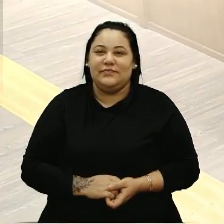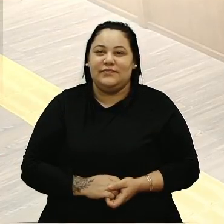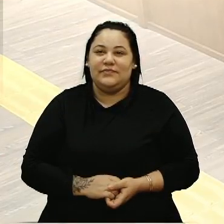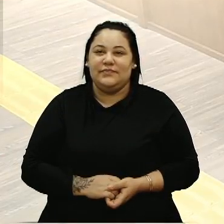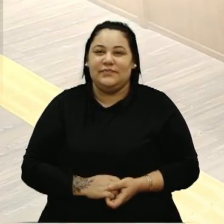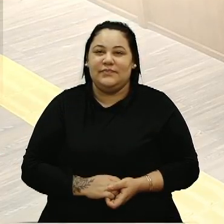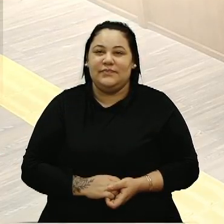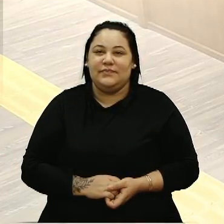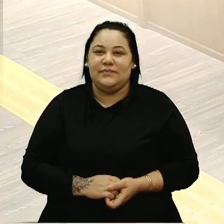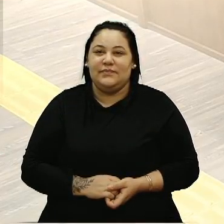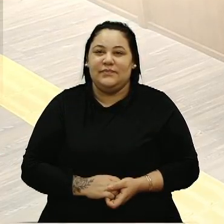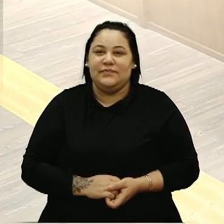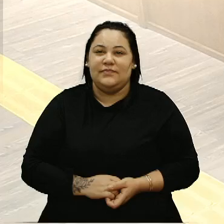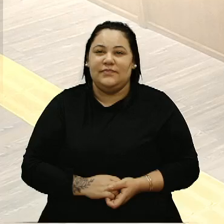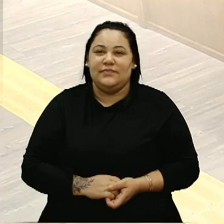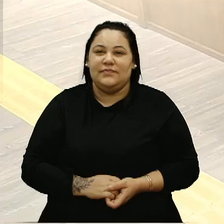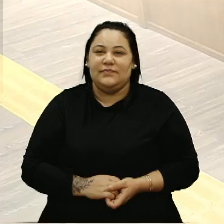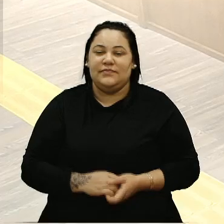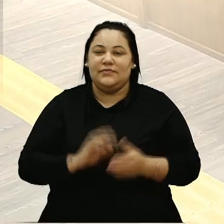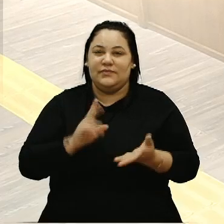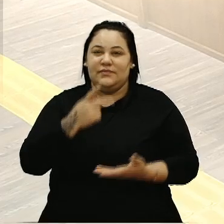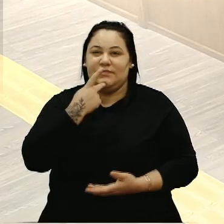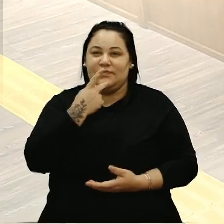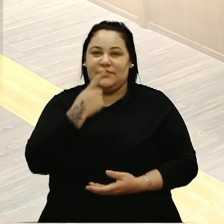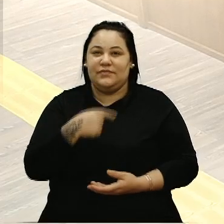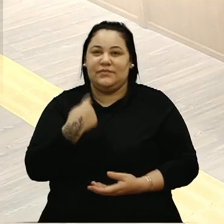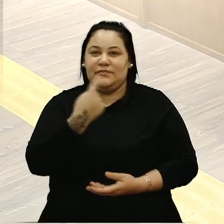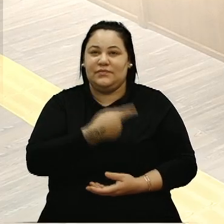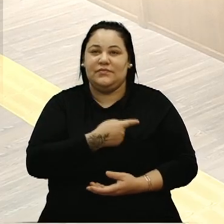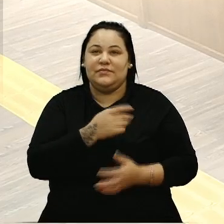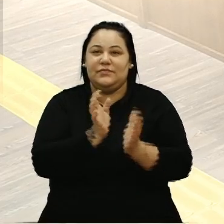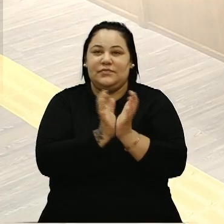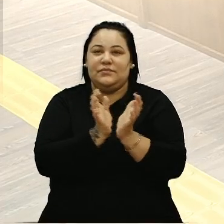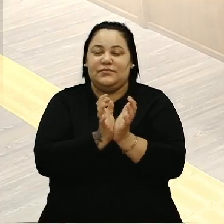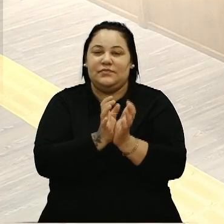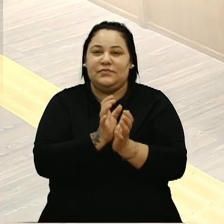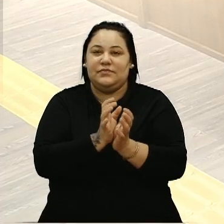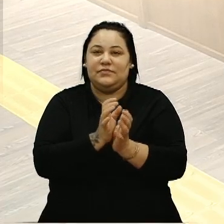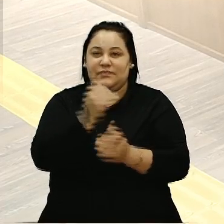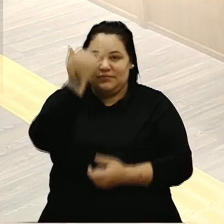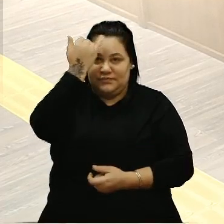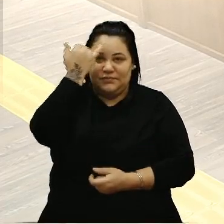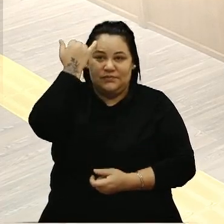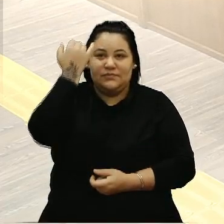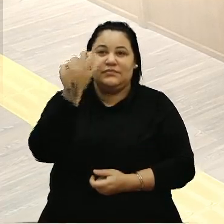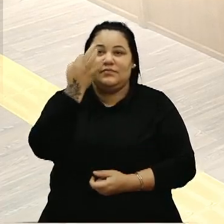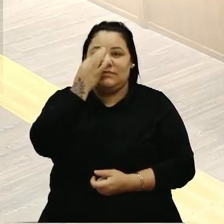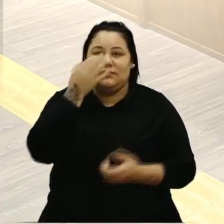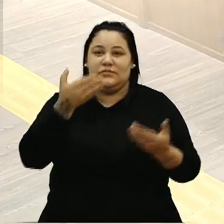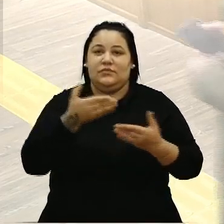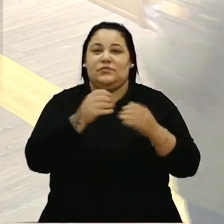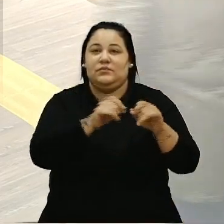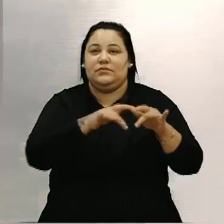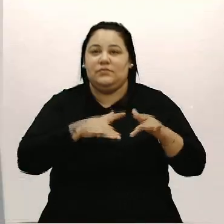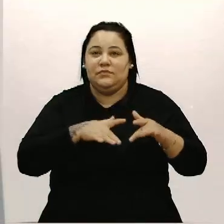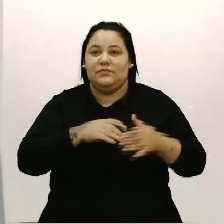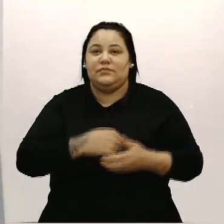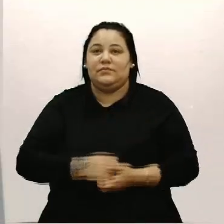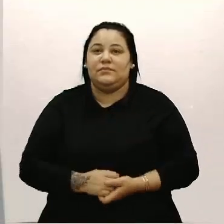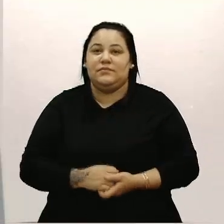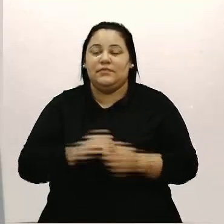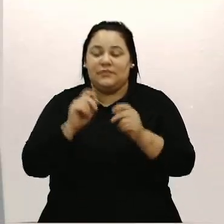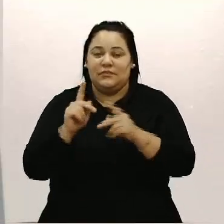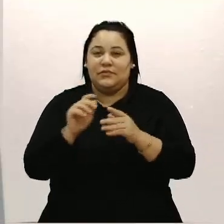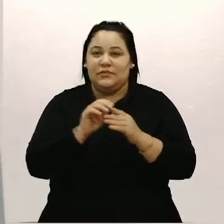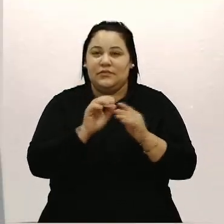Já referido pelo nosso colega Zé D'Ambrossi, mas está conosco hoje no plenário e em seguida quem nos acompanha vai entender o motivo especial disso,